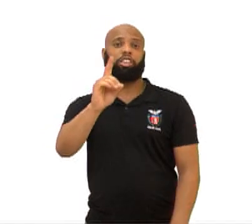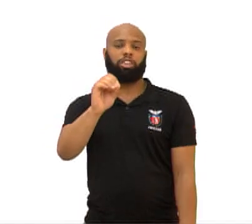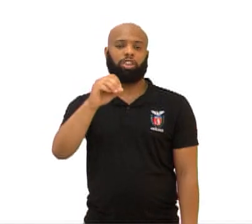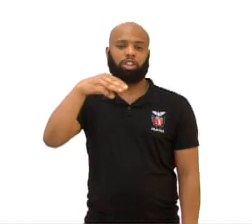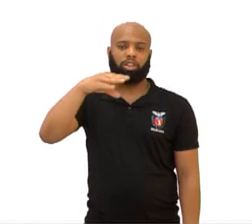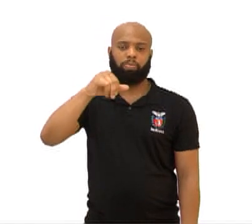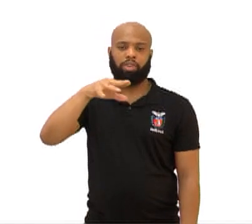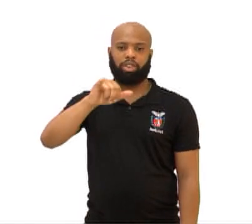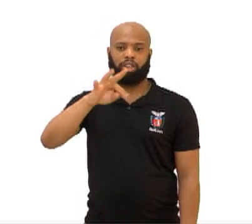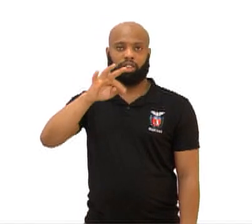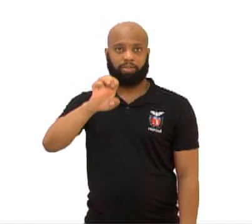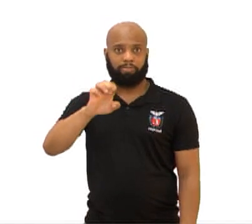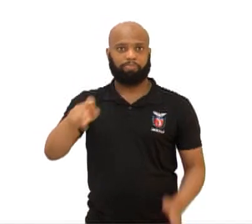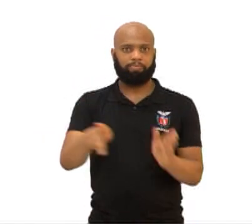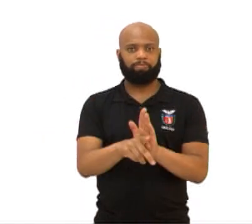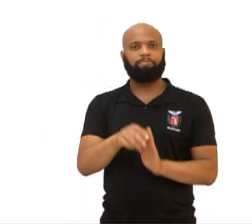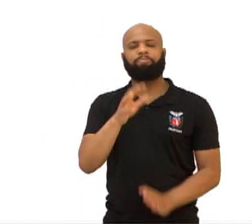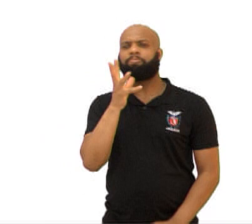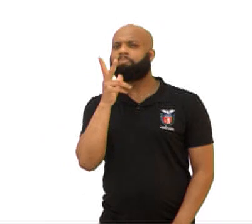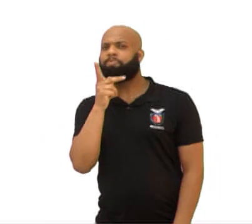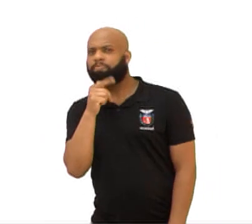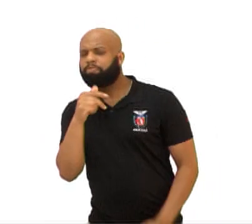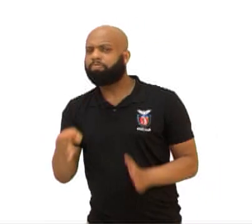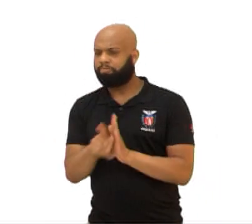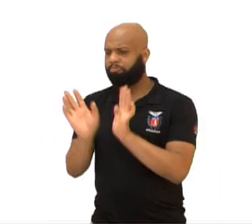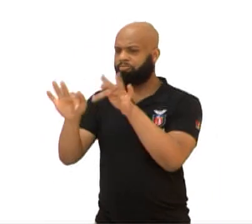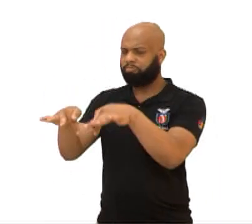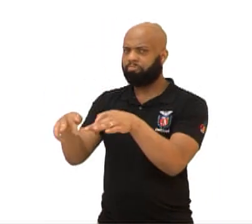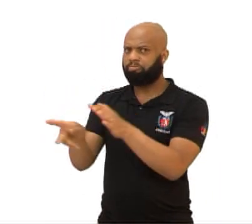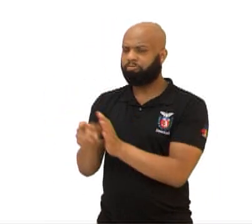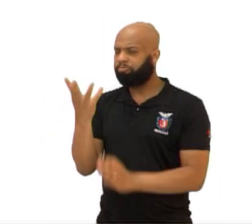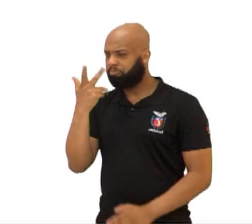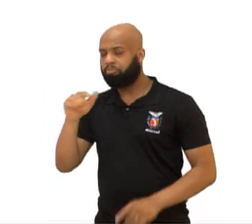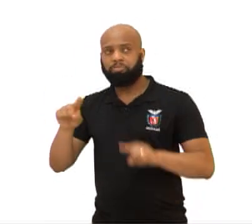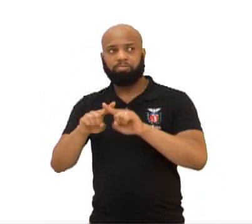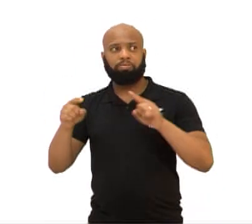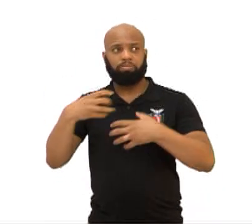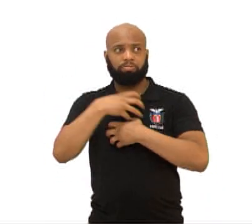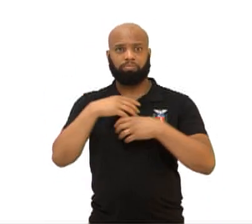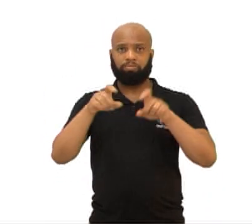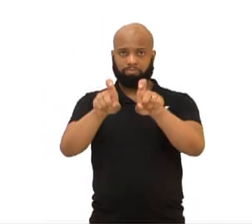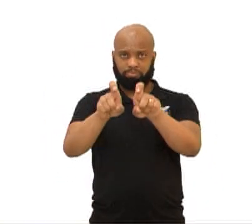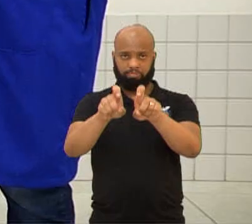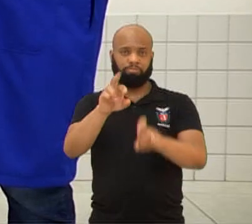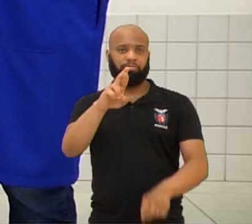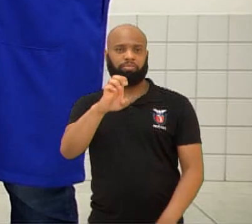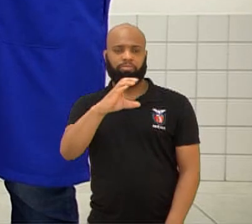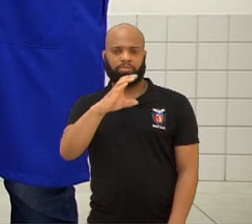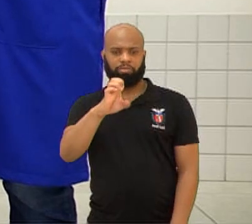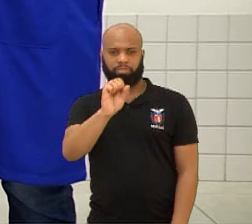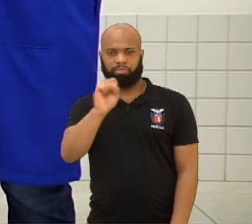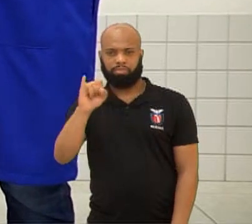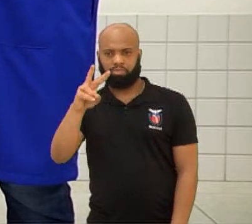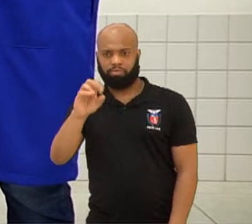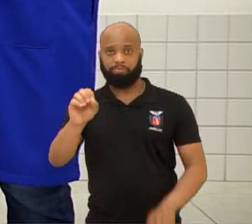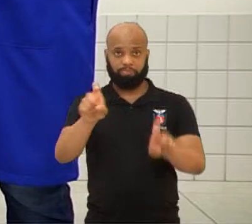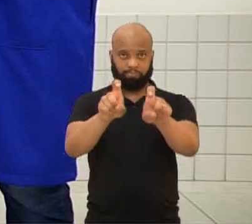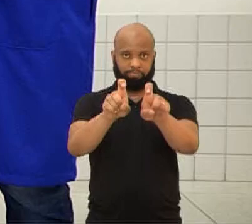no final da sua infância. Tá? Já a autossômica recessiva, que é um pouquinho mais difícil de acontecer, é quando tem graus